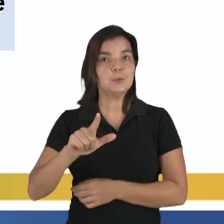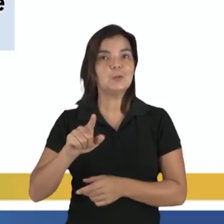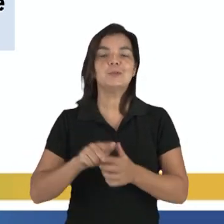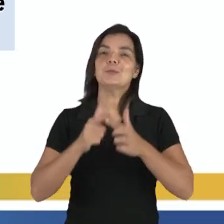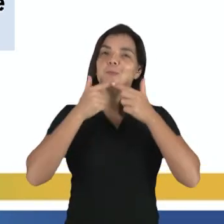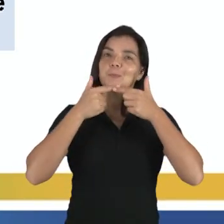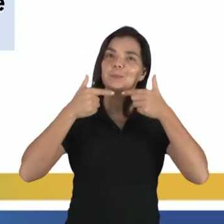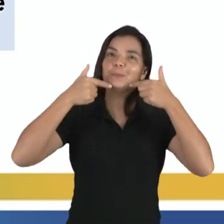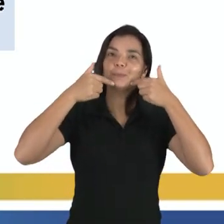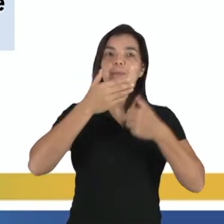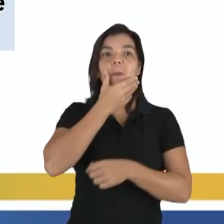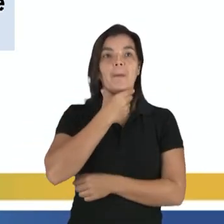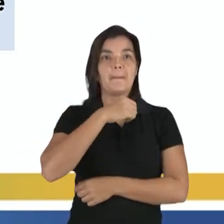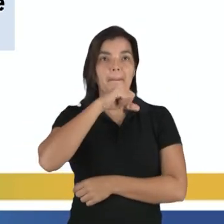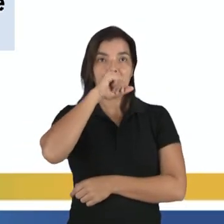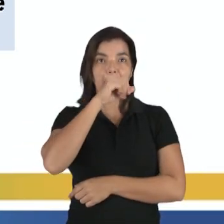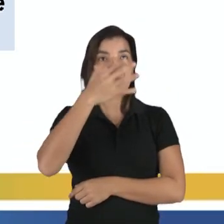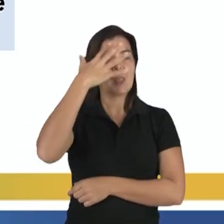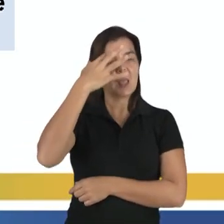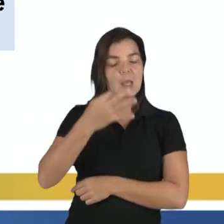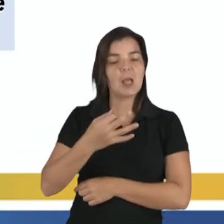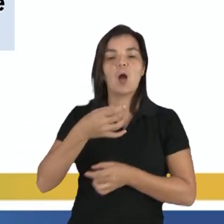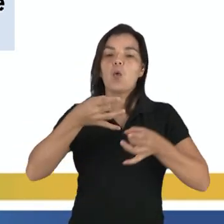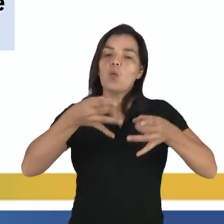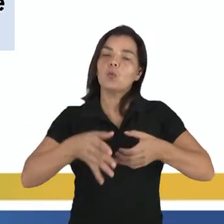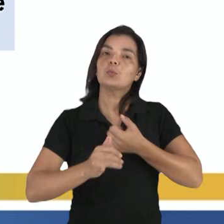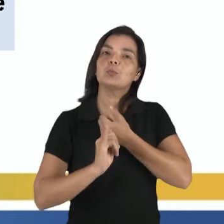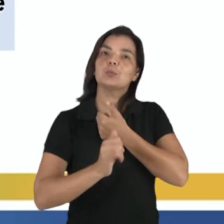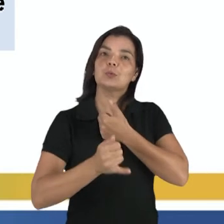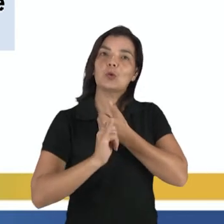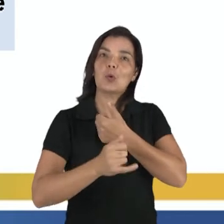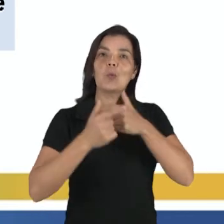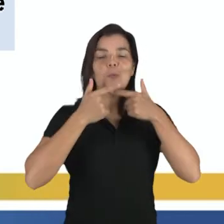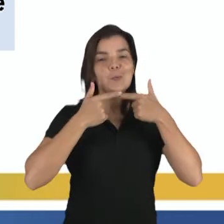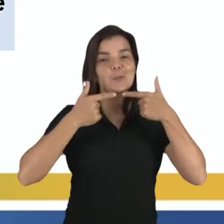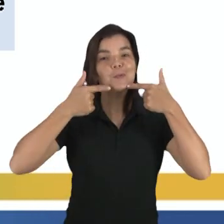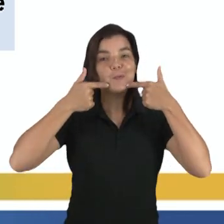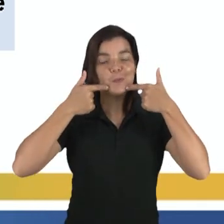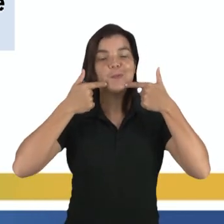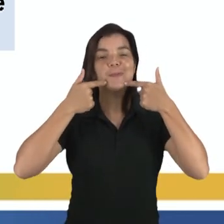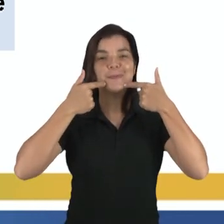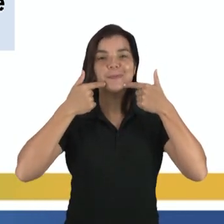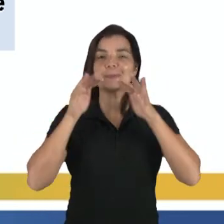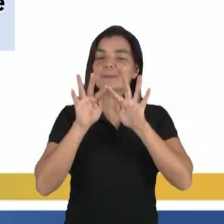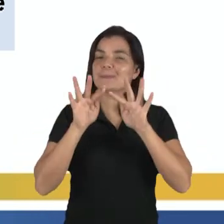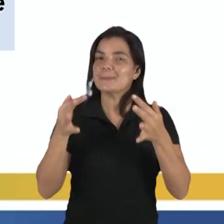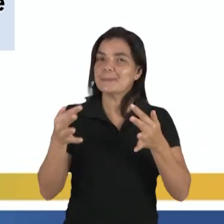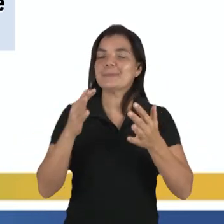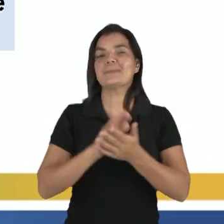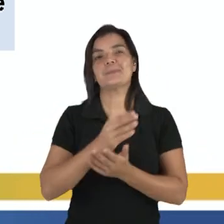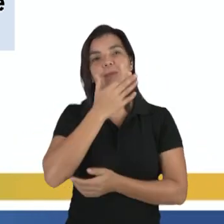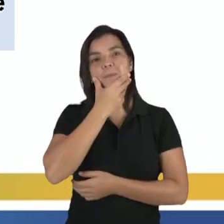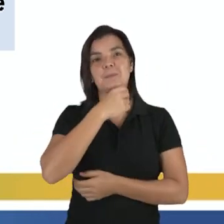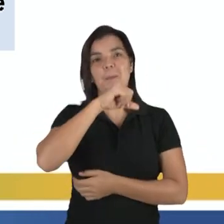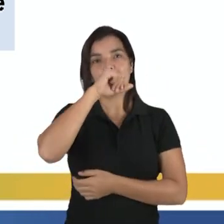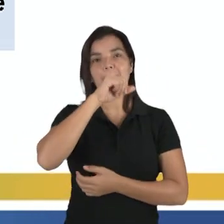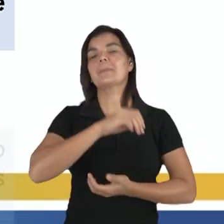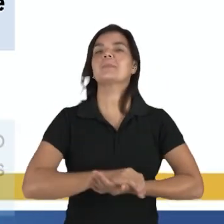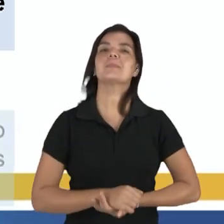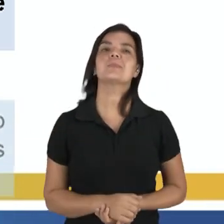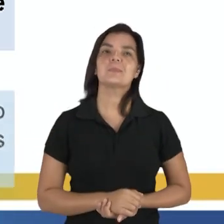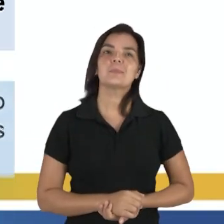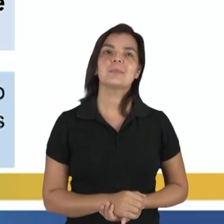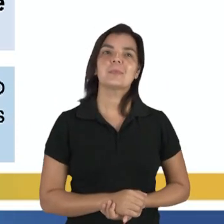e O Sorriso do Pai, em que afirma querer sua última crônica pura como o sorriso do